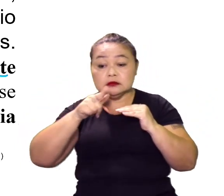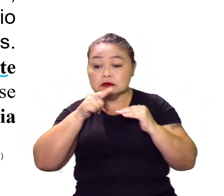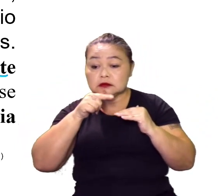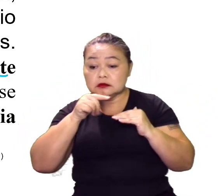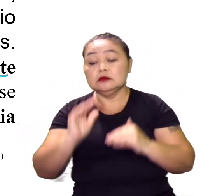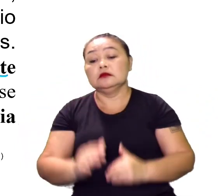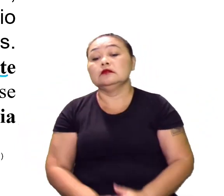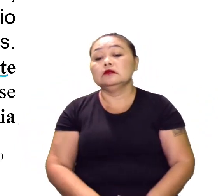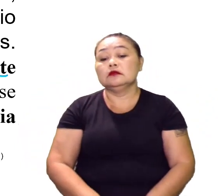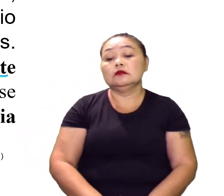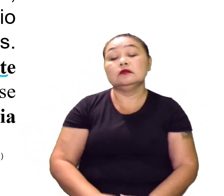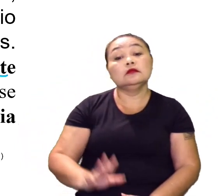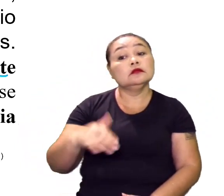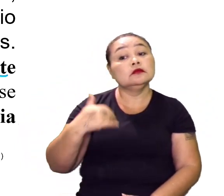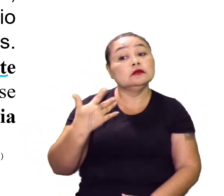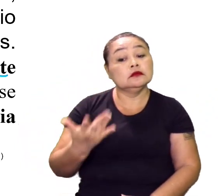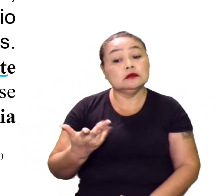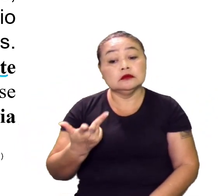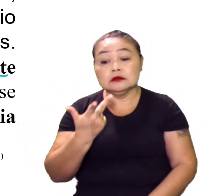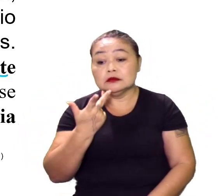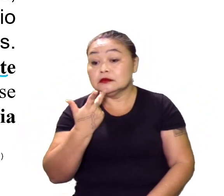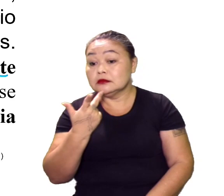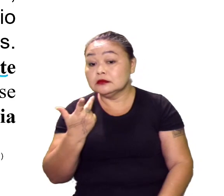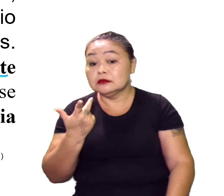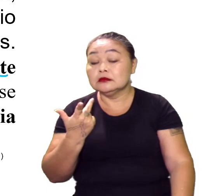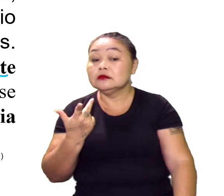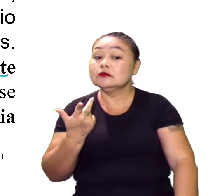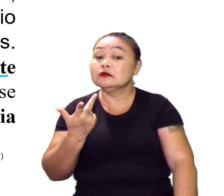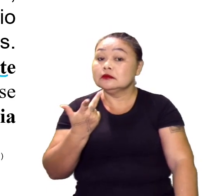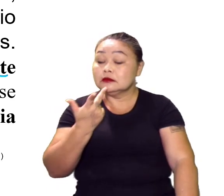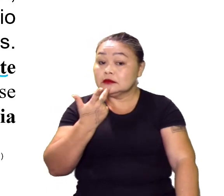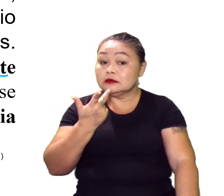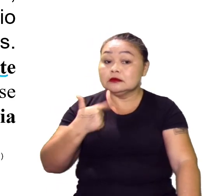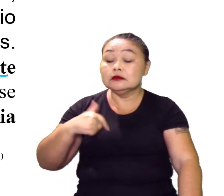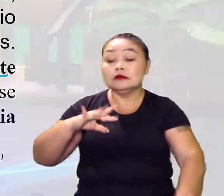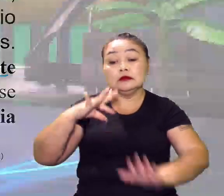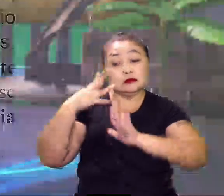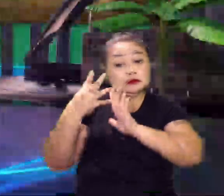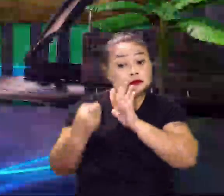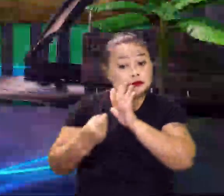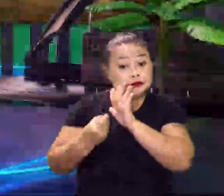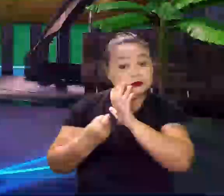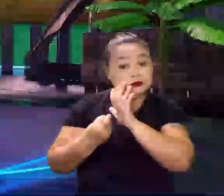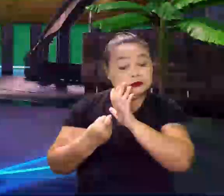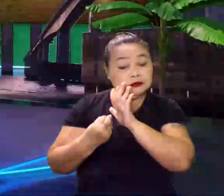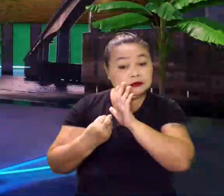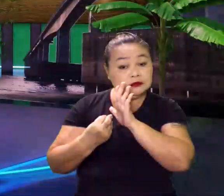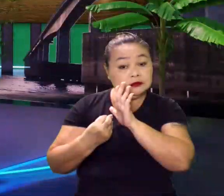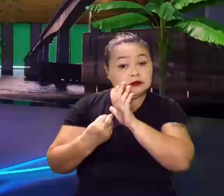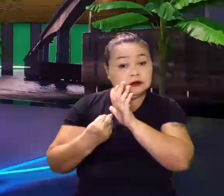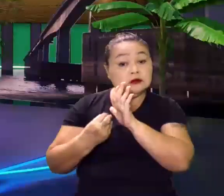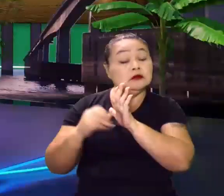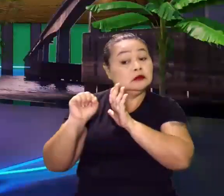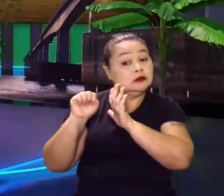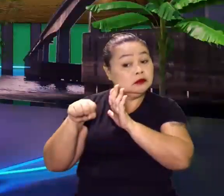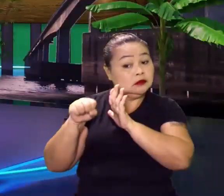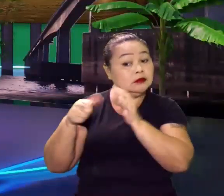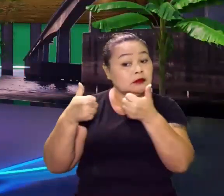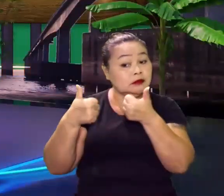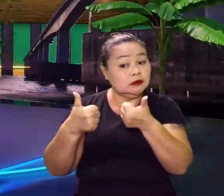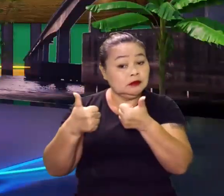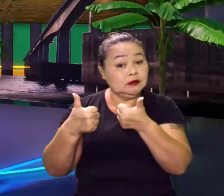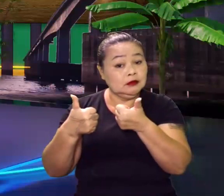acima do nível do mar. Então, olha só, estamos na Amazônia. Estamos na Amazônia. Sim,